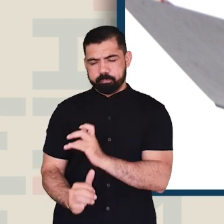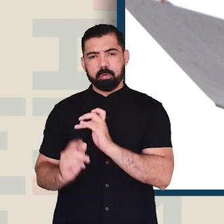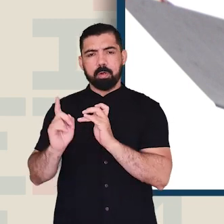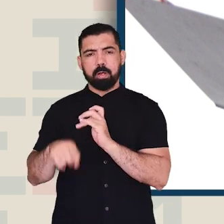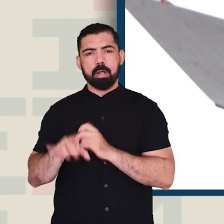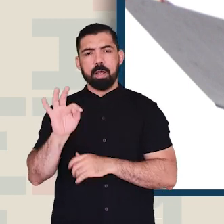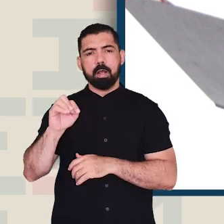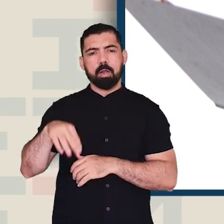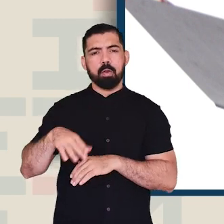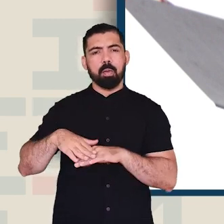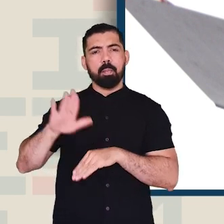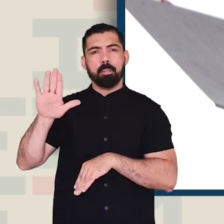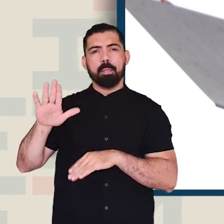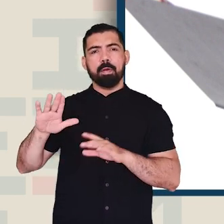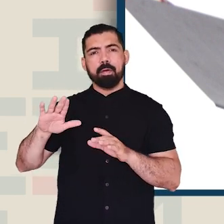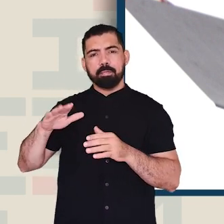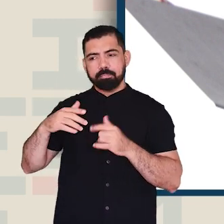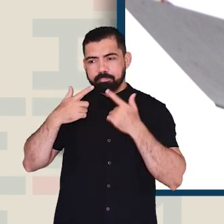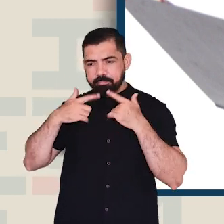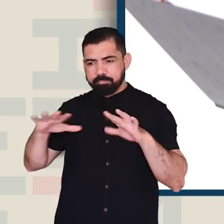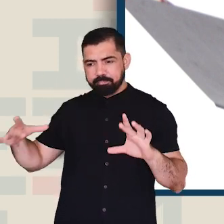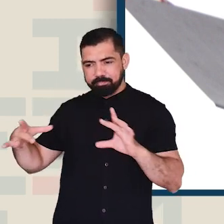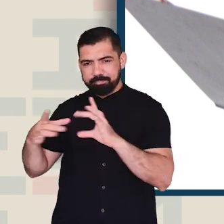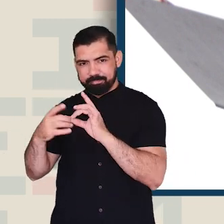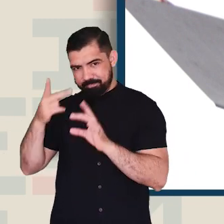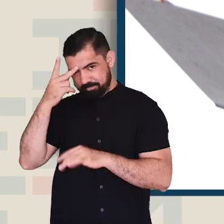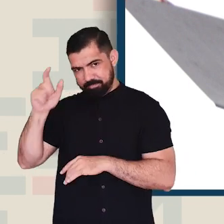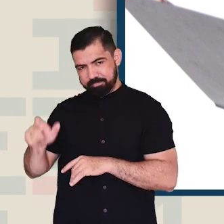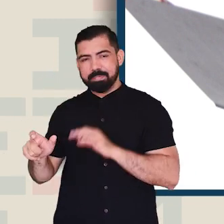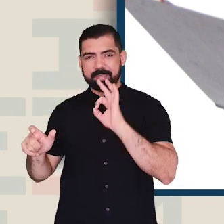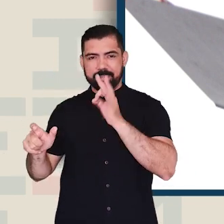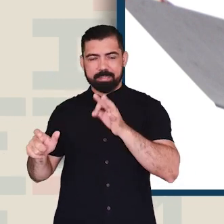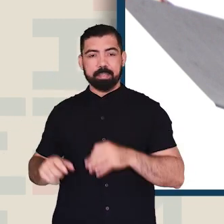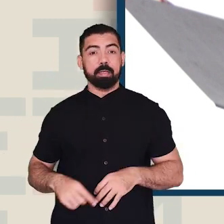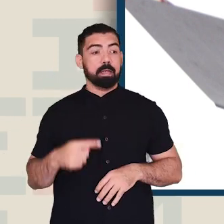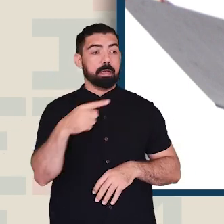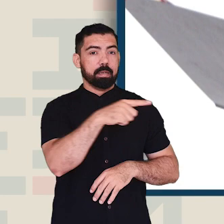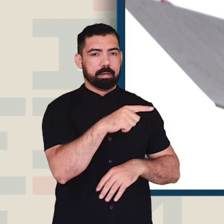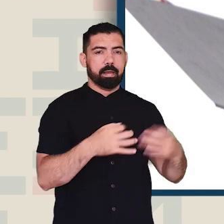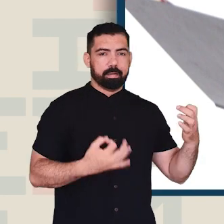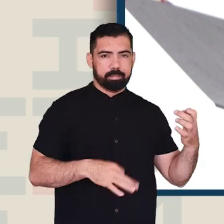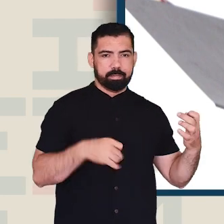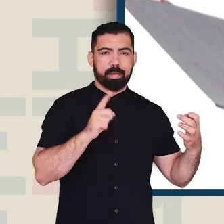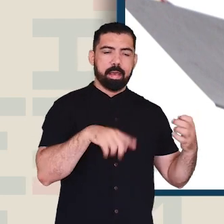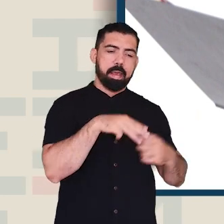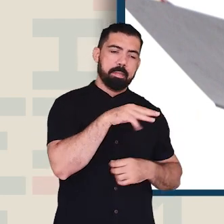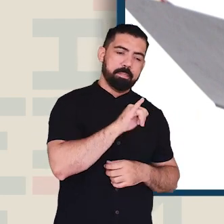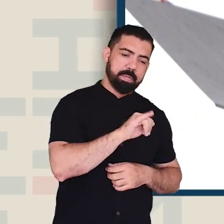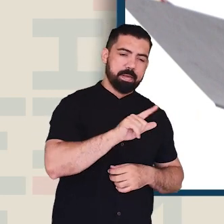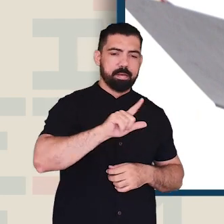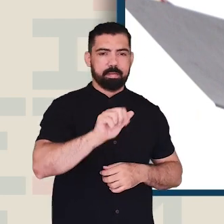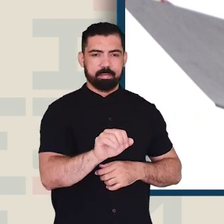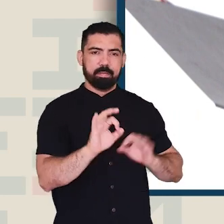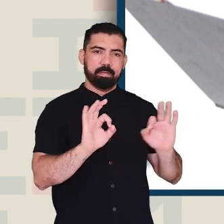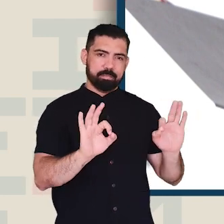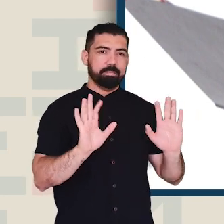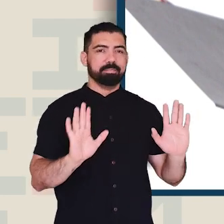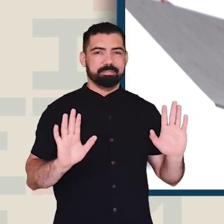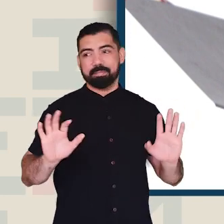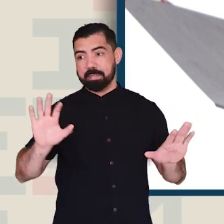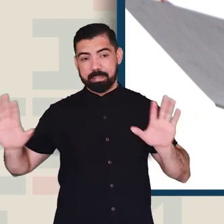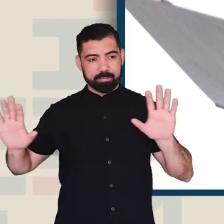são mais favoráveis a eles, e eles estão certos, e que o guitarrista só quer tocar em Mi, Lá e tal, né?